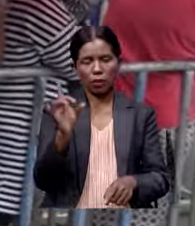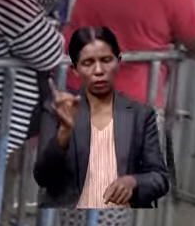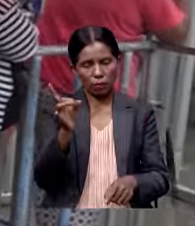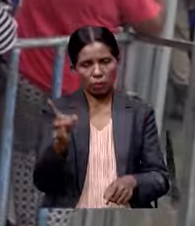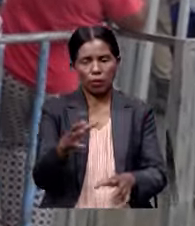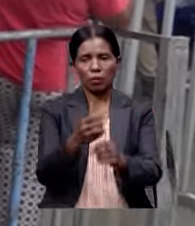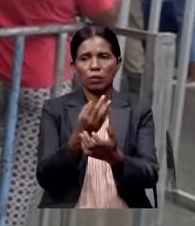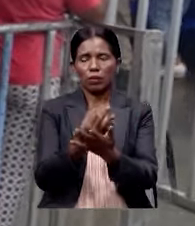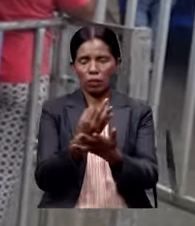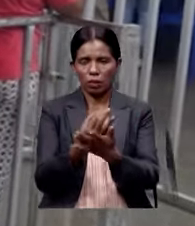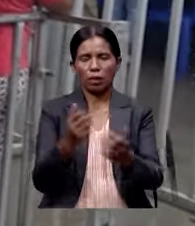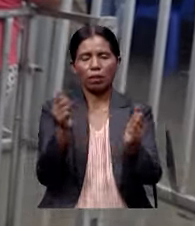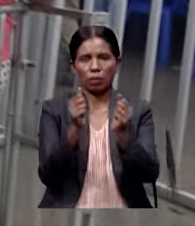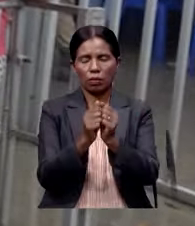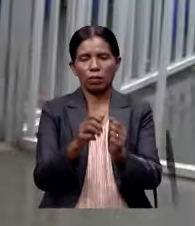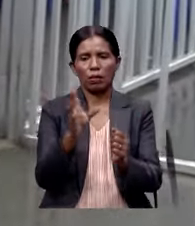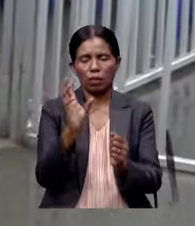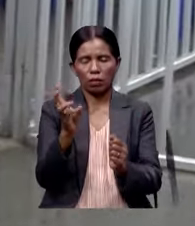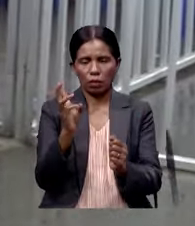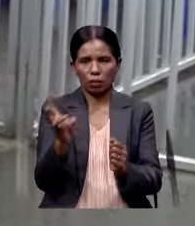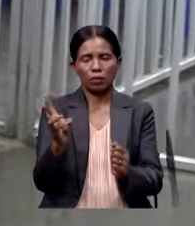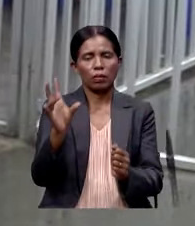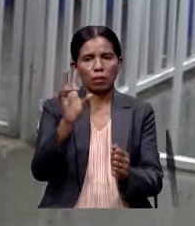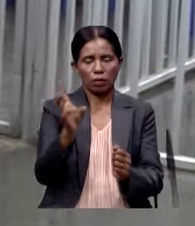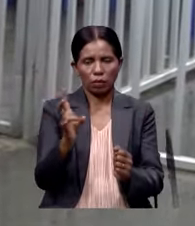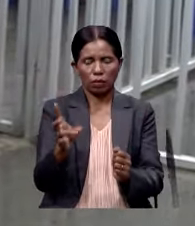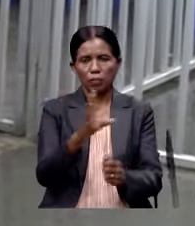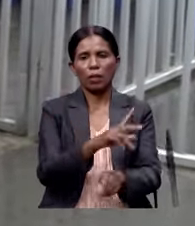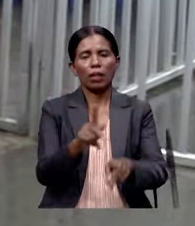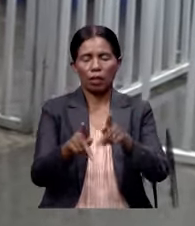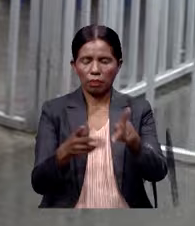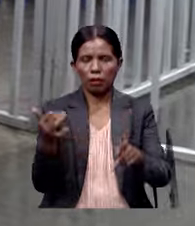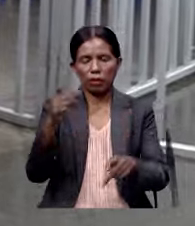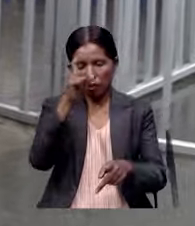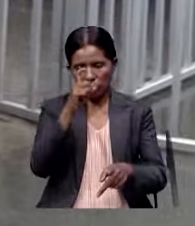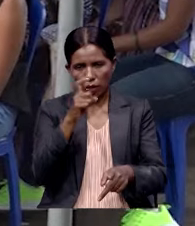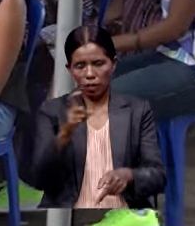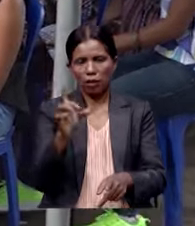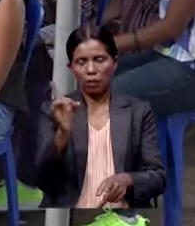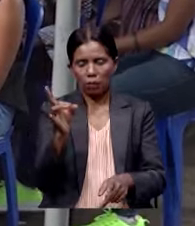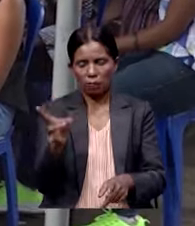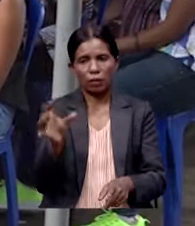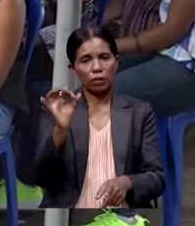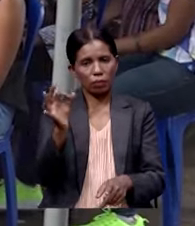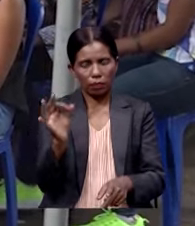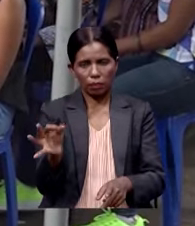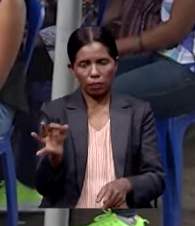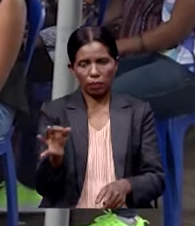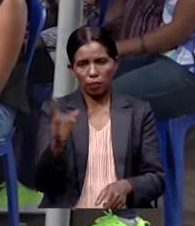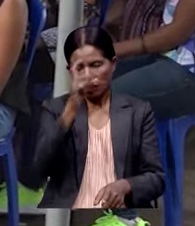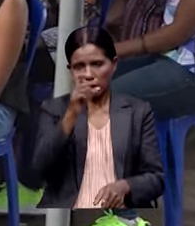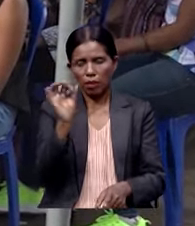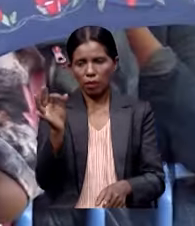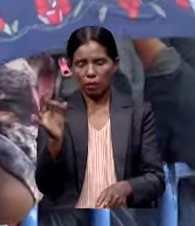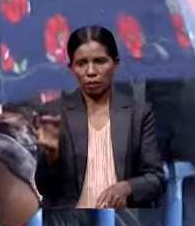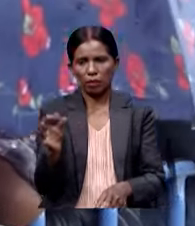se simo o seu dólar americano nem nulo, to ualo nulo, no para idoso sira na tina ualo nulo, to sia nulo, se simo subsídio dólar